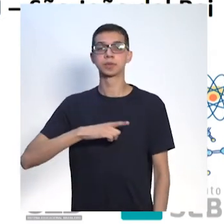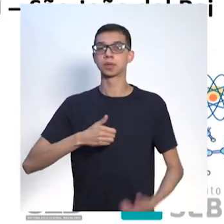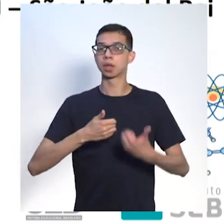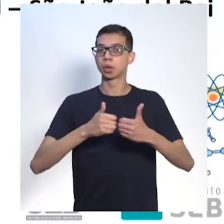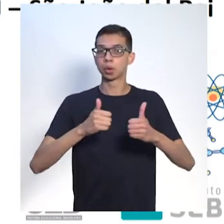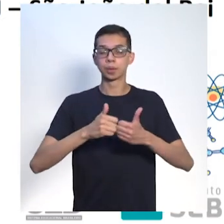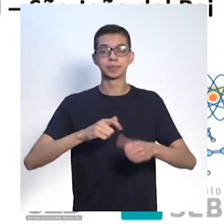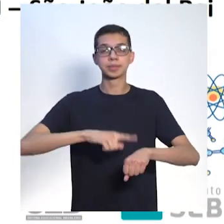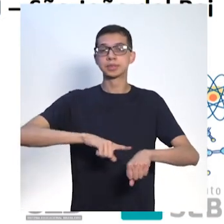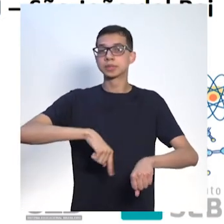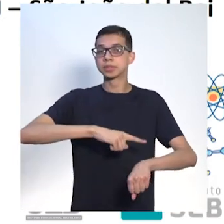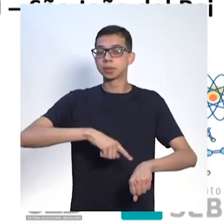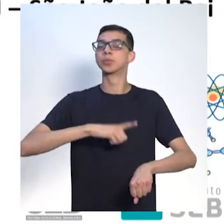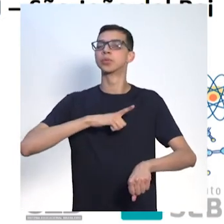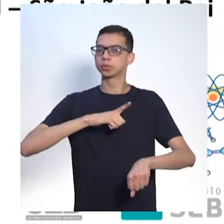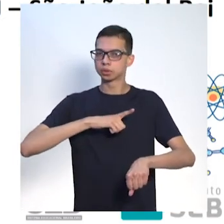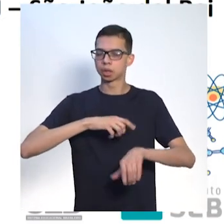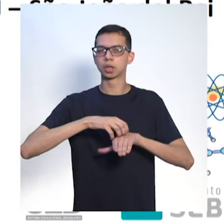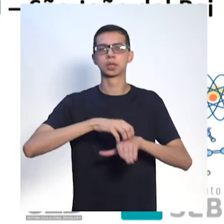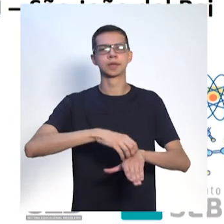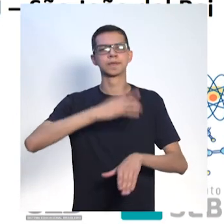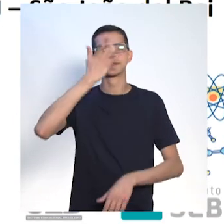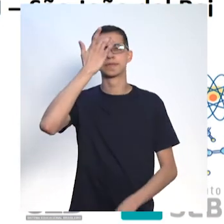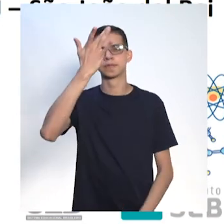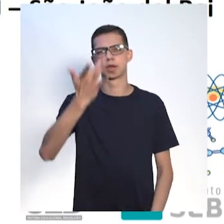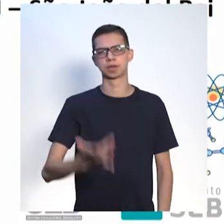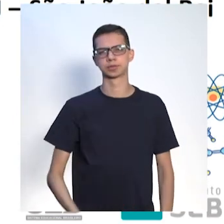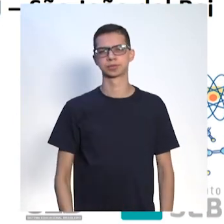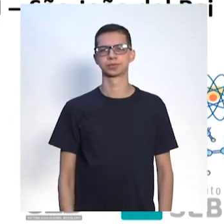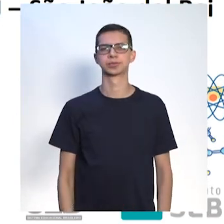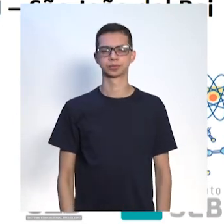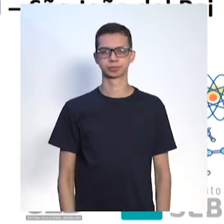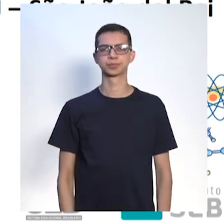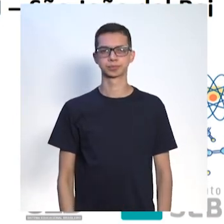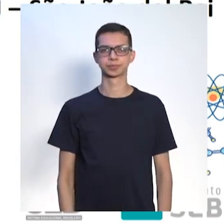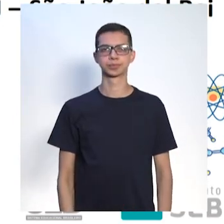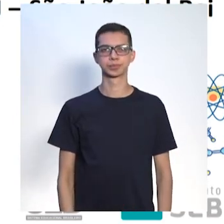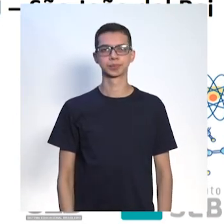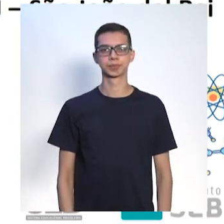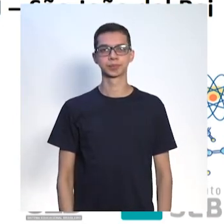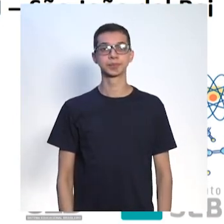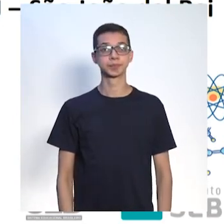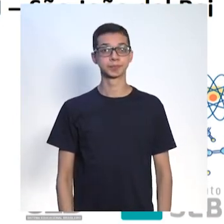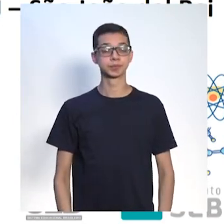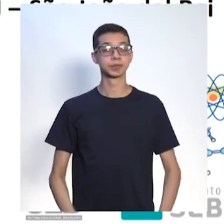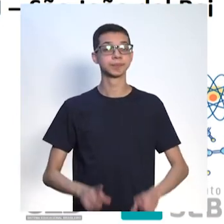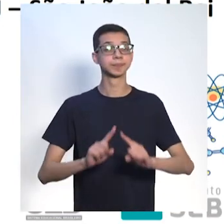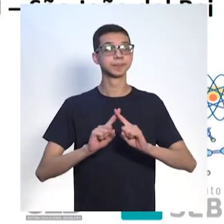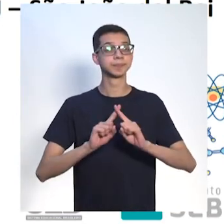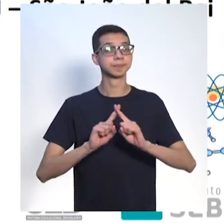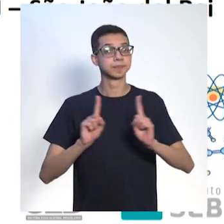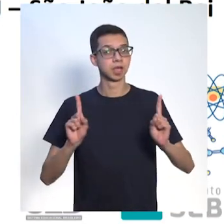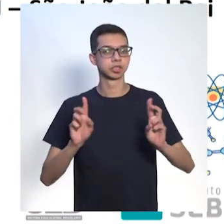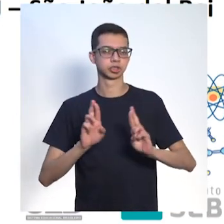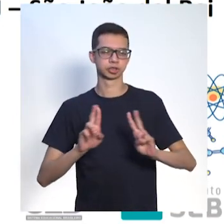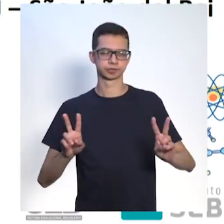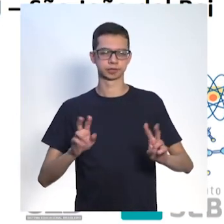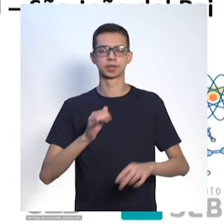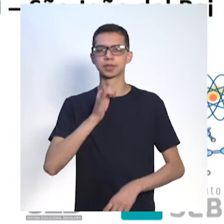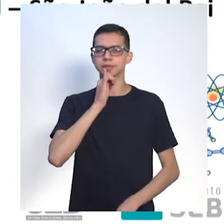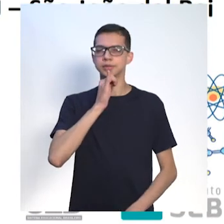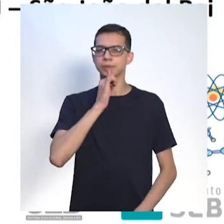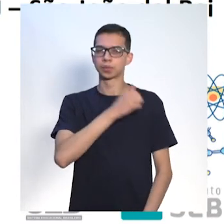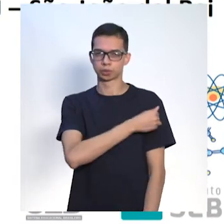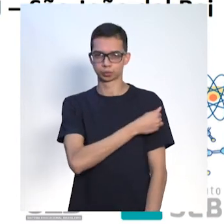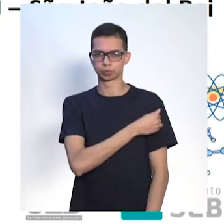tempo inteiro, fácil locomoção, tá? Diferente, por exemplo, eu tive alunos meus, por exemplo, que